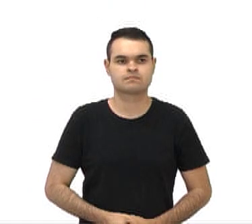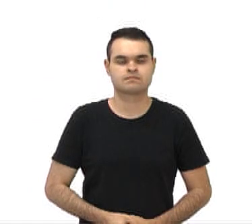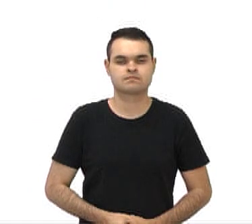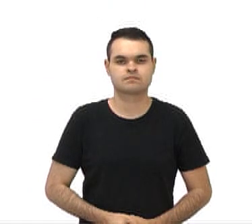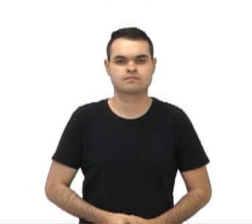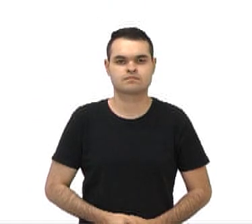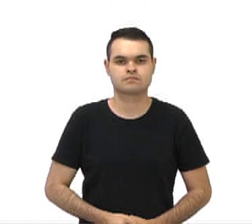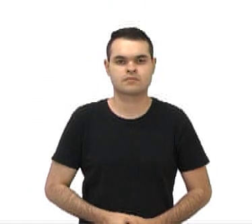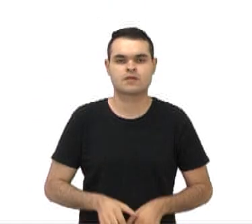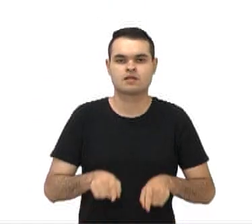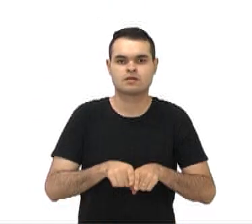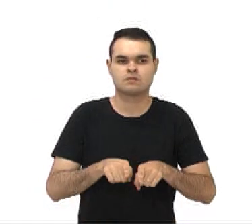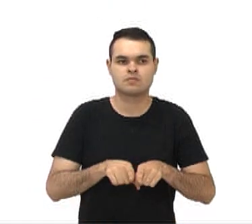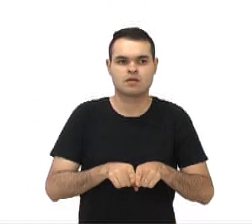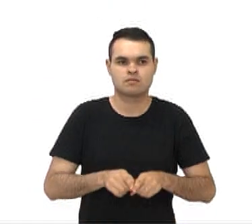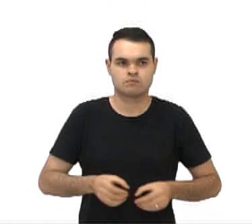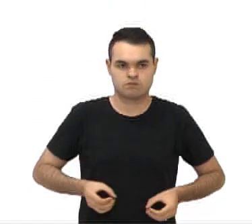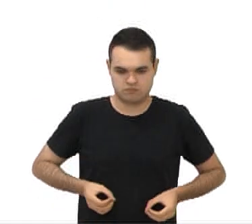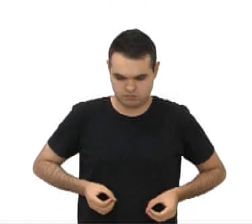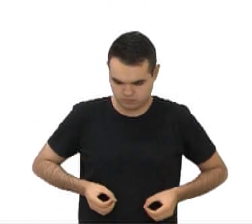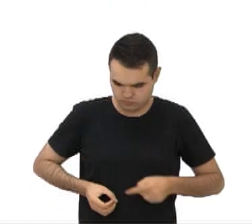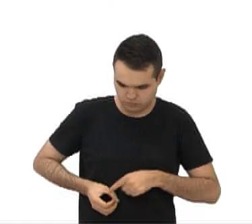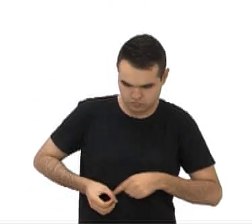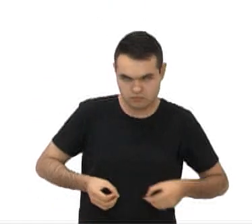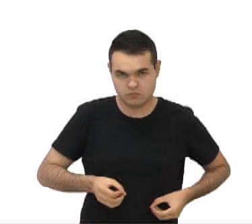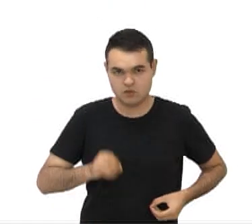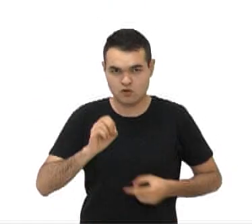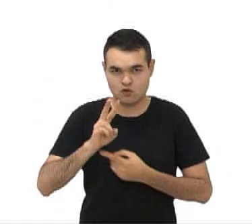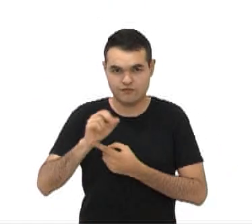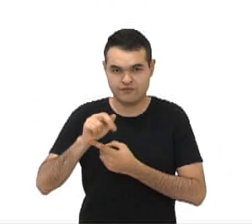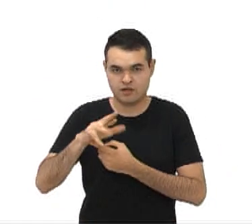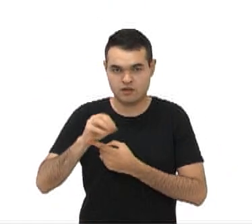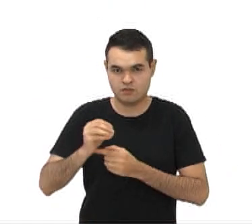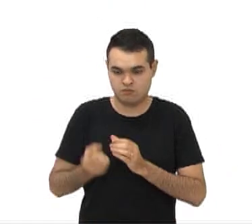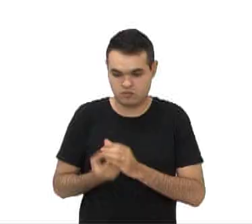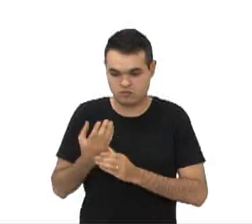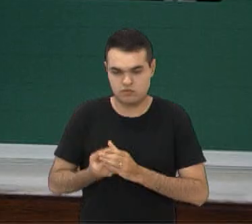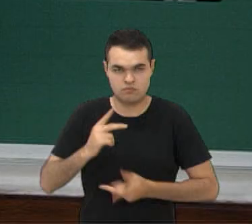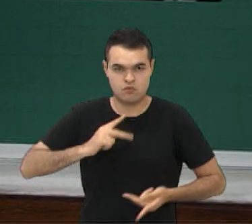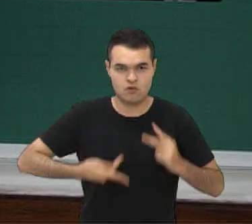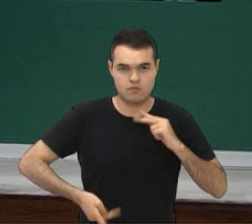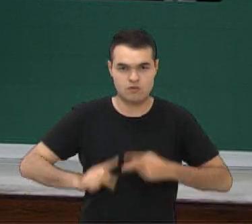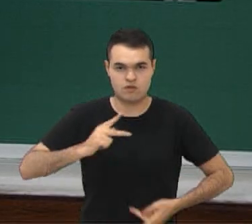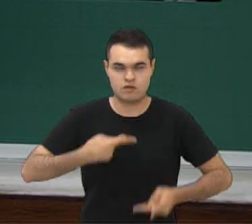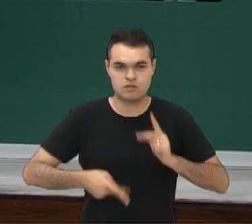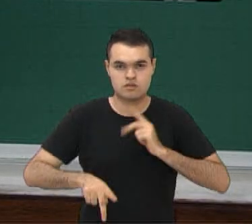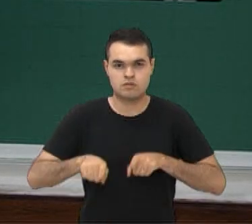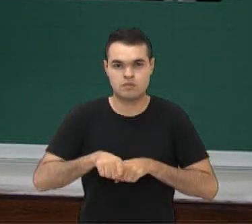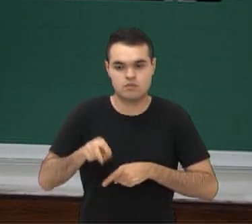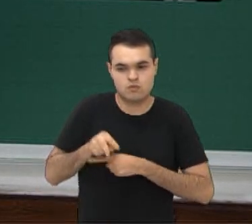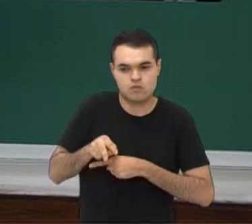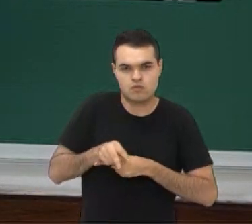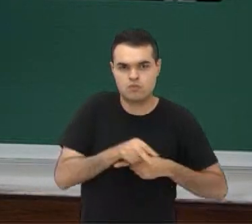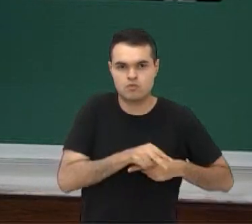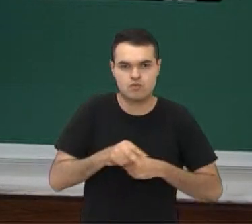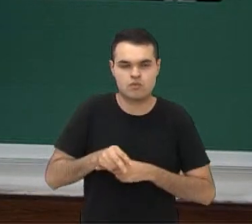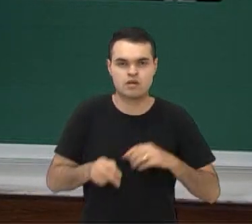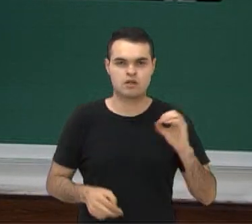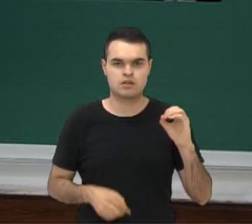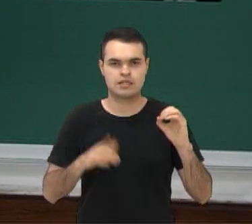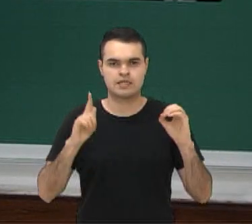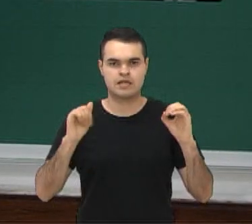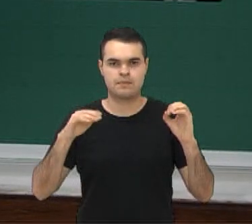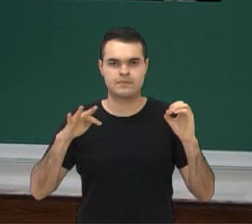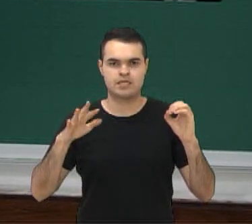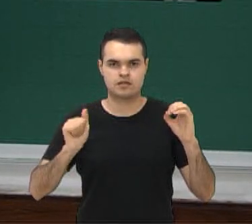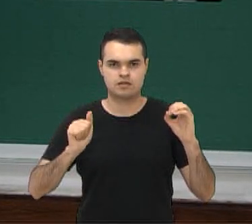Nós vamos falar também dos ovários, cuja função é a produção de hormônios e armazenamento de gametas, do ovócito 2 ali e da produção